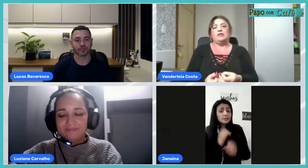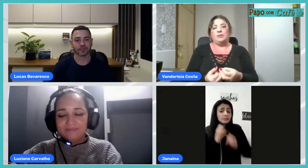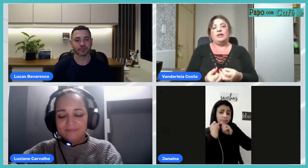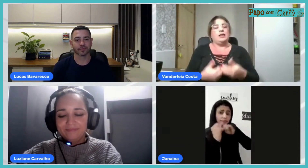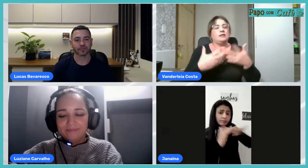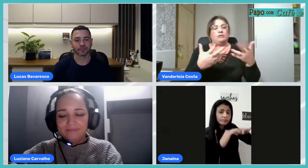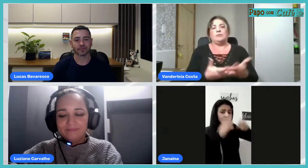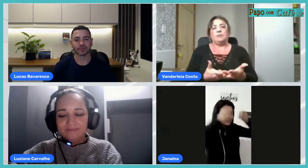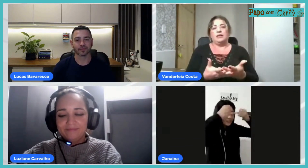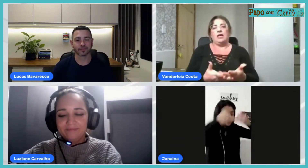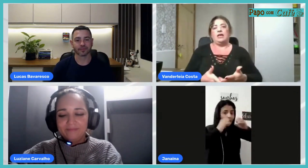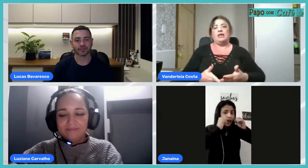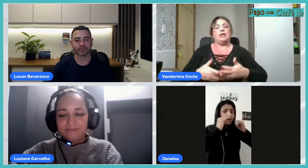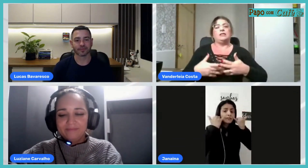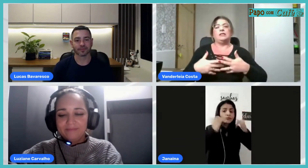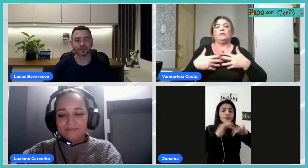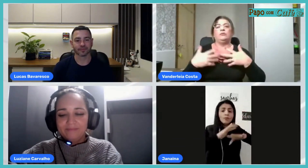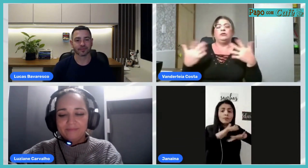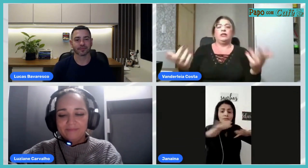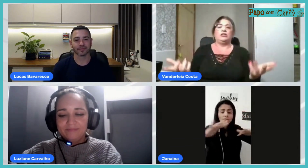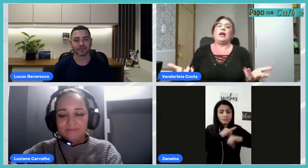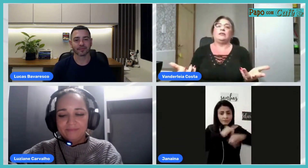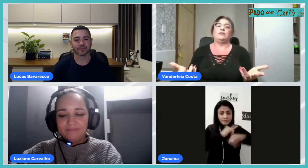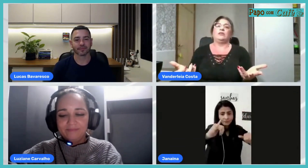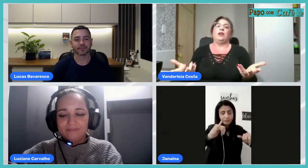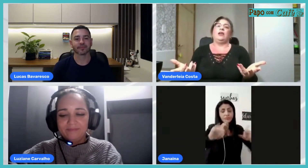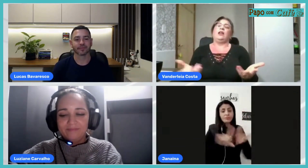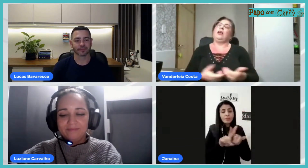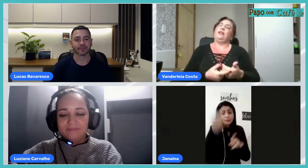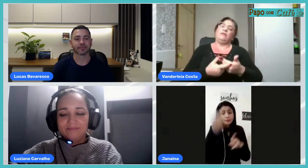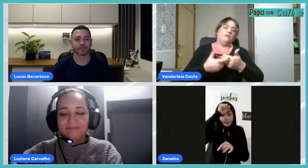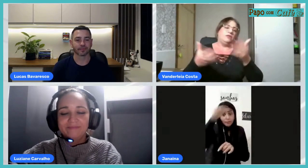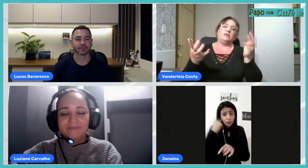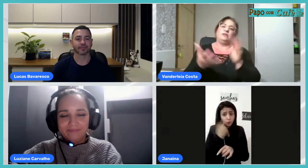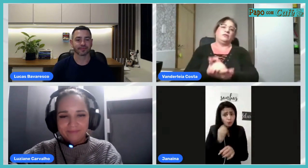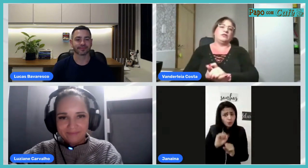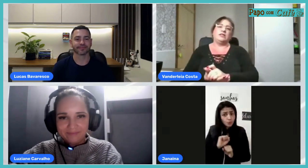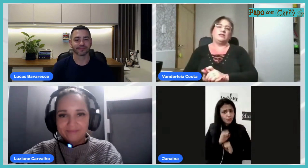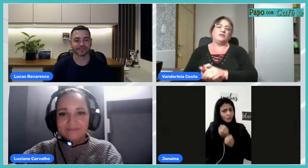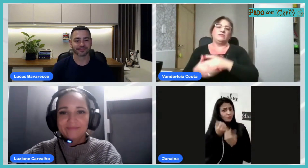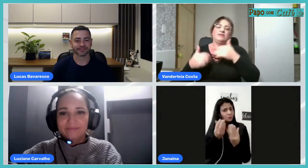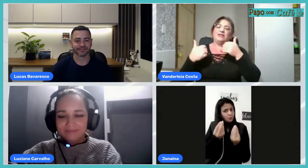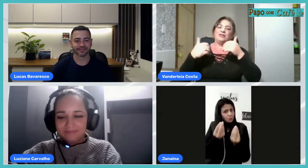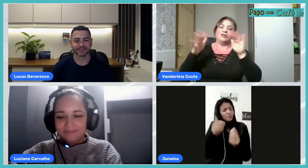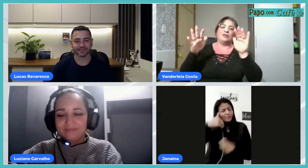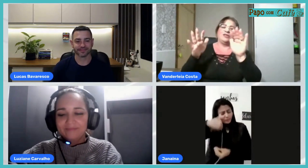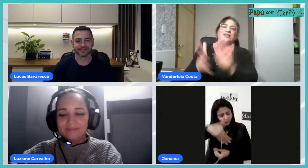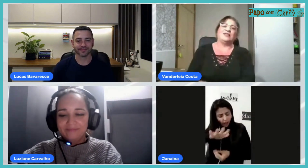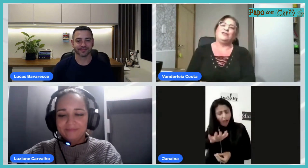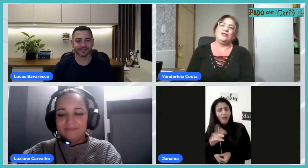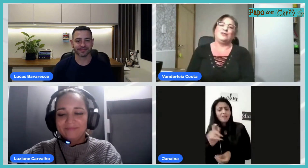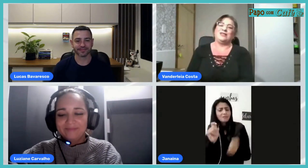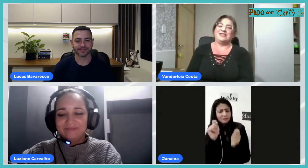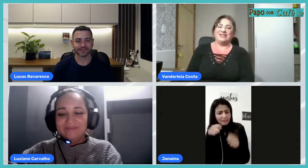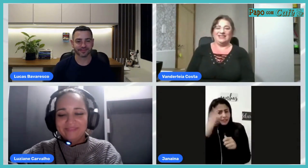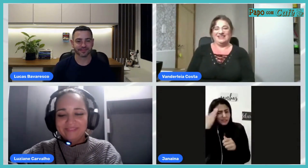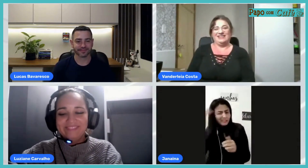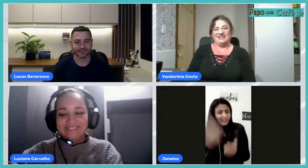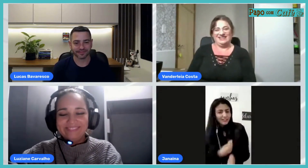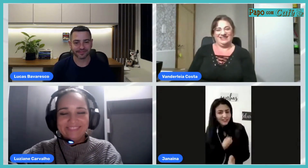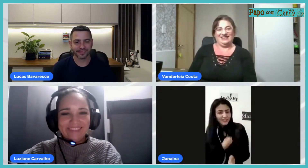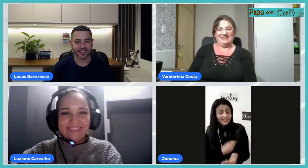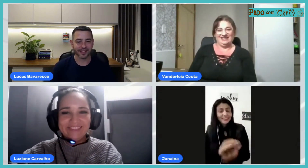eles precisam aprender, eles estão ali para aprender, e eles são muito dedicados, né? Então que vocês vão ter só sucesso na vida de